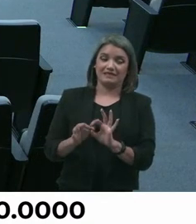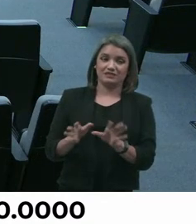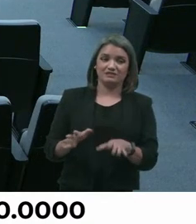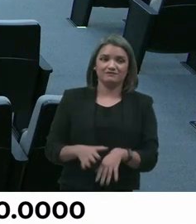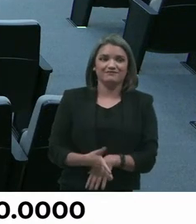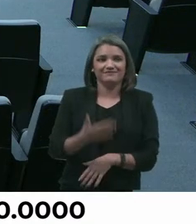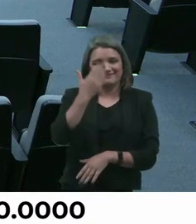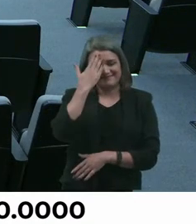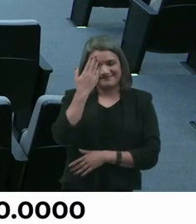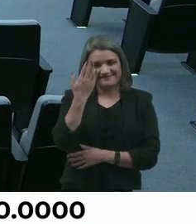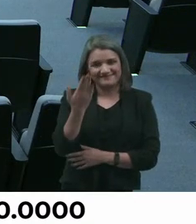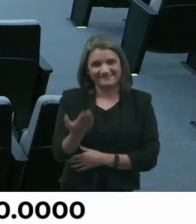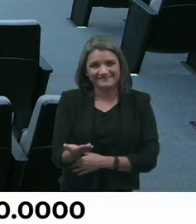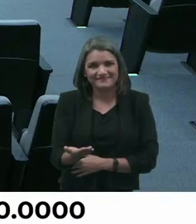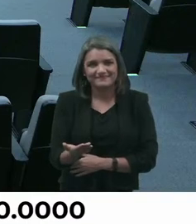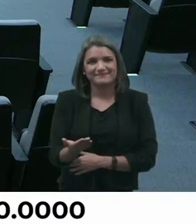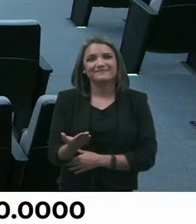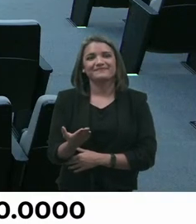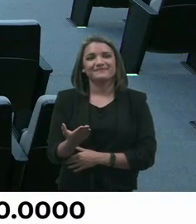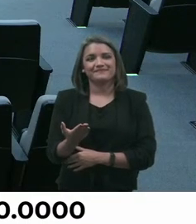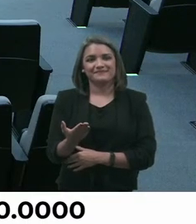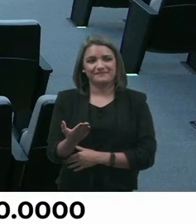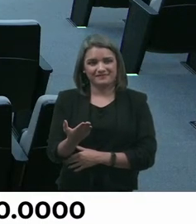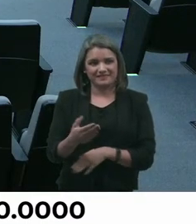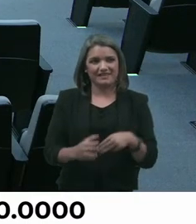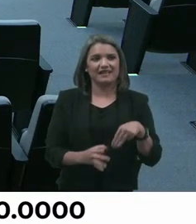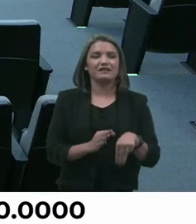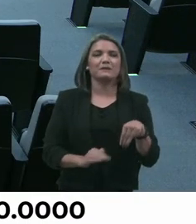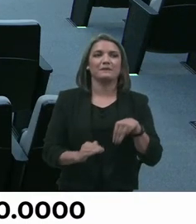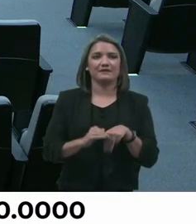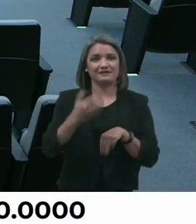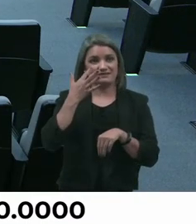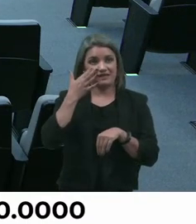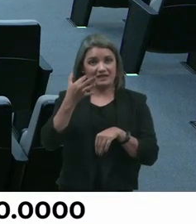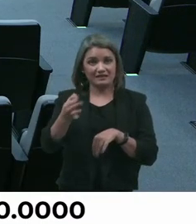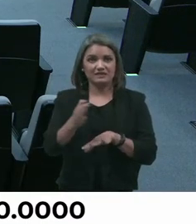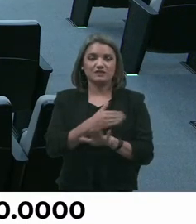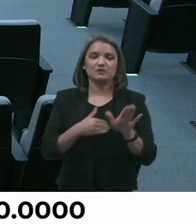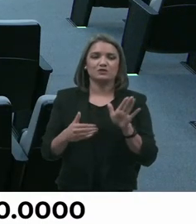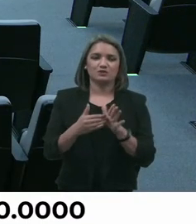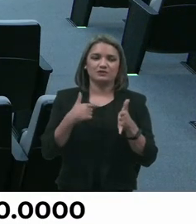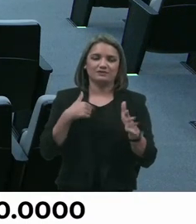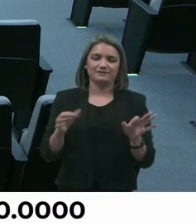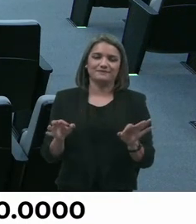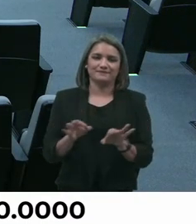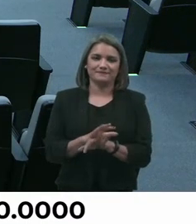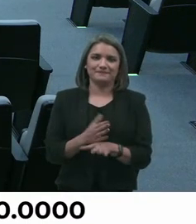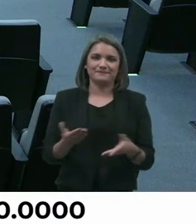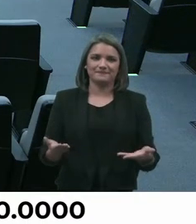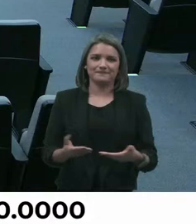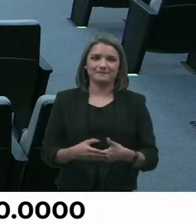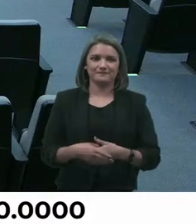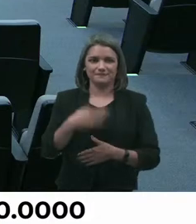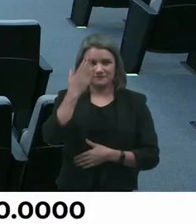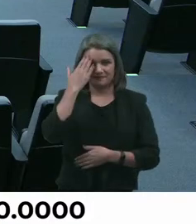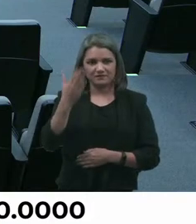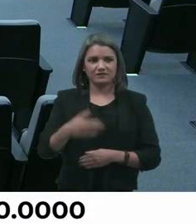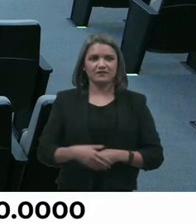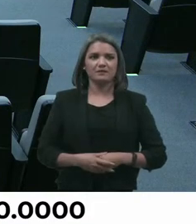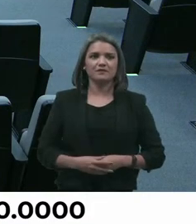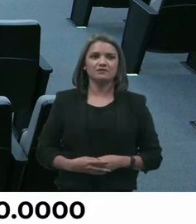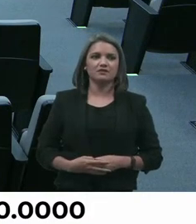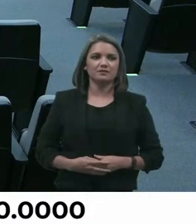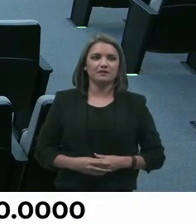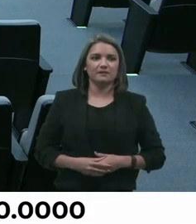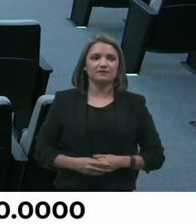Muito obrigada. Muito obrigado, ministra. Obrigado à atenção de todos. E eu encerro por aqui. Muito obrigado.